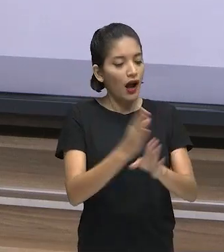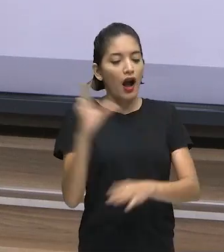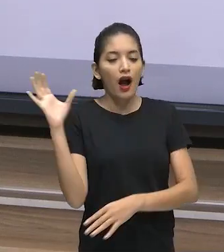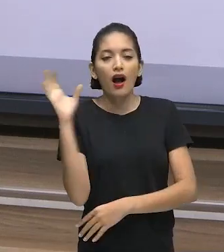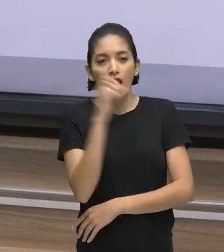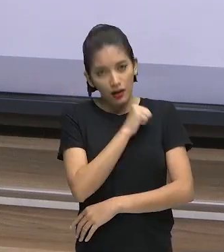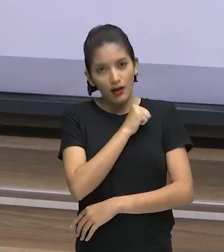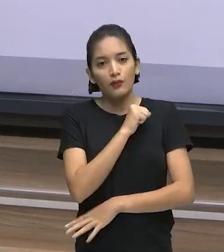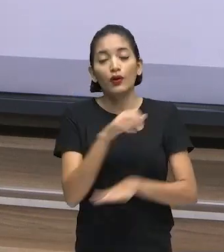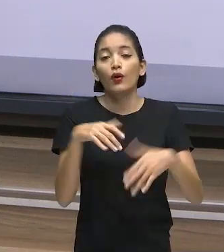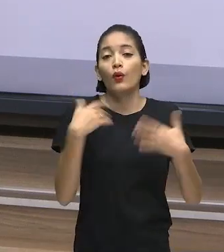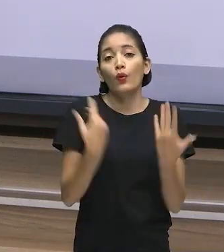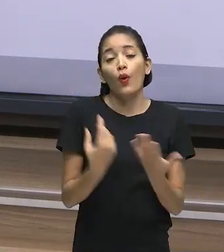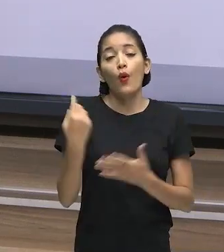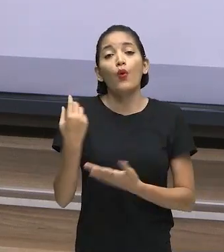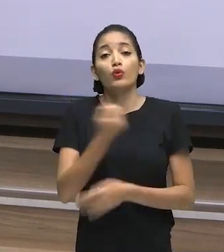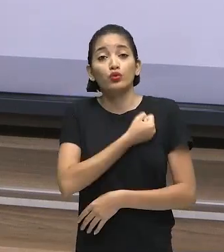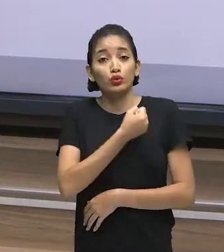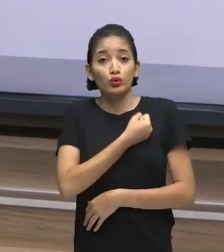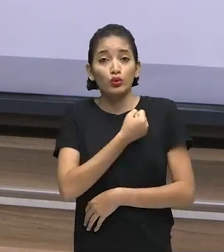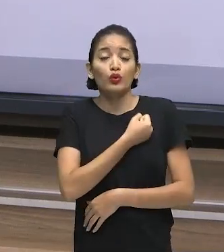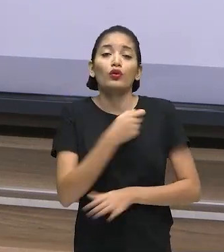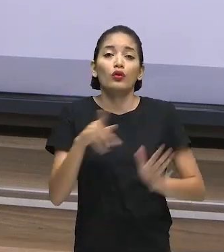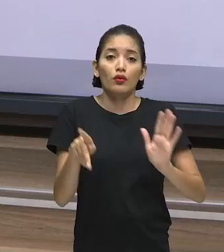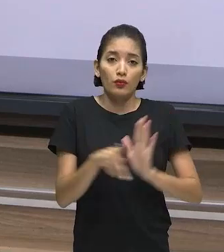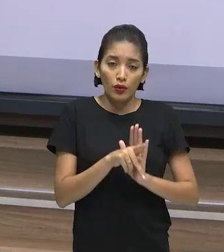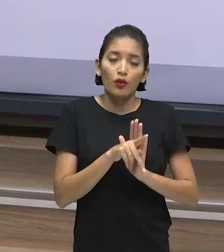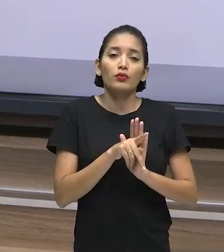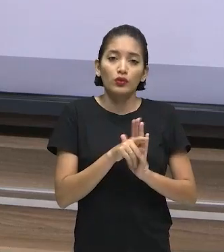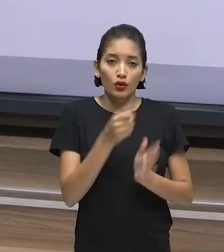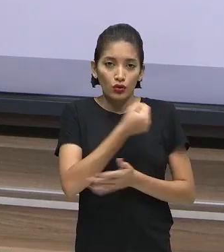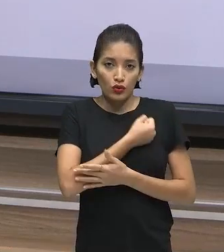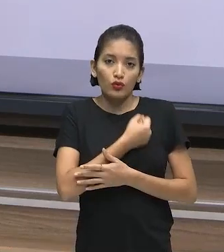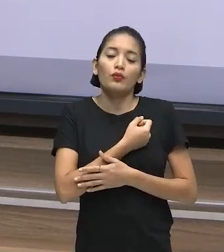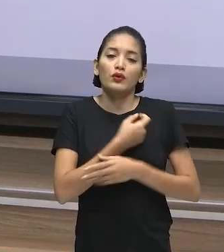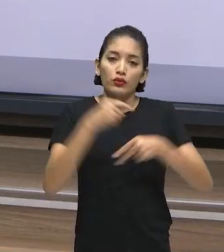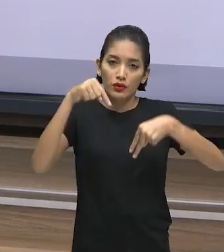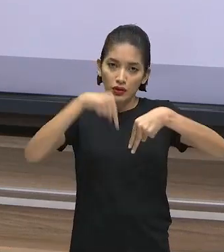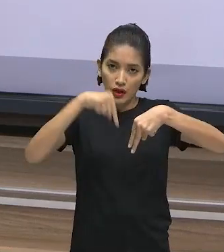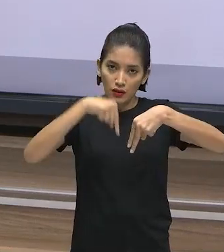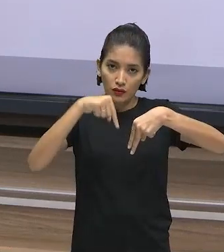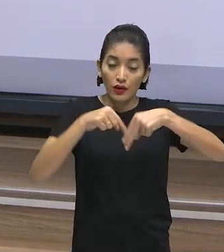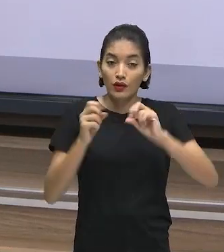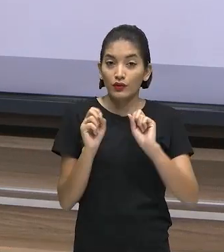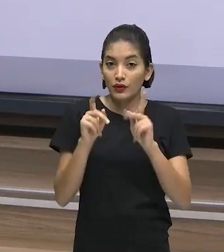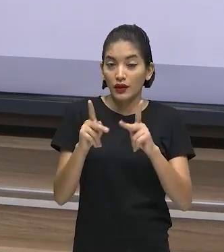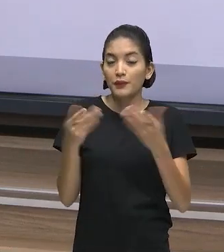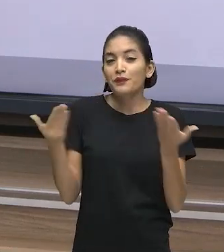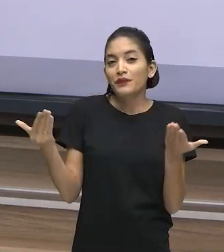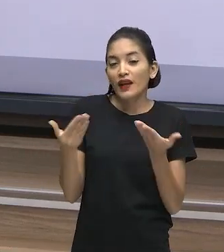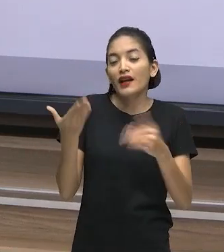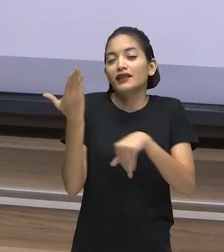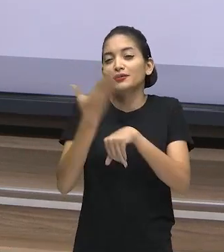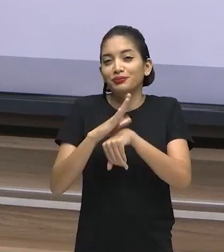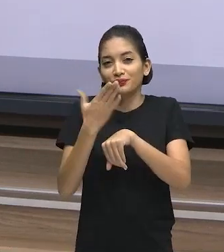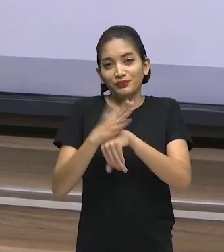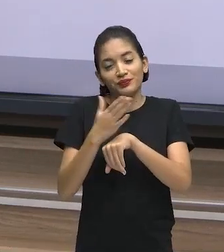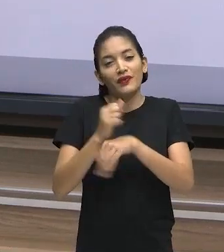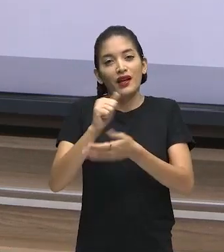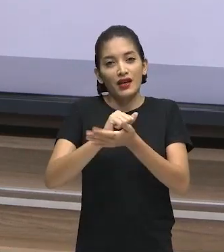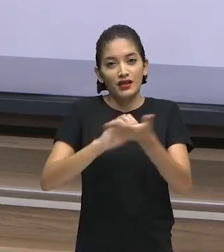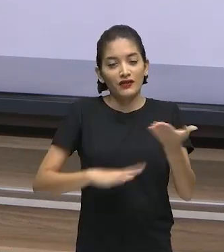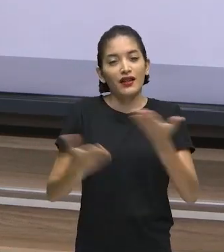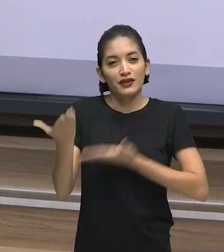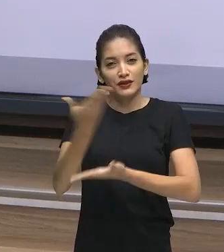imediato quais valores são divisíveis por esses nossos números naturais, tá bem? Agora, para a gente exercitar, vamos para a nossa